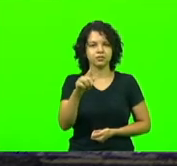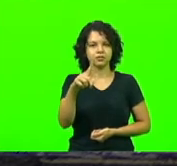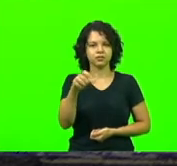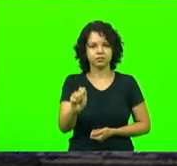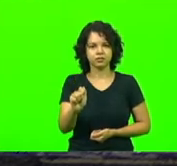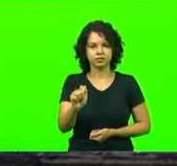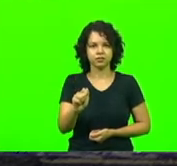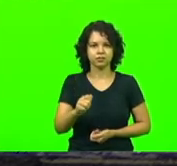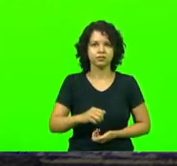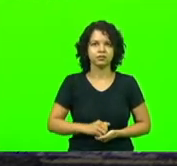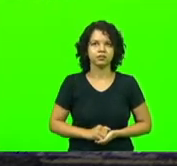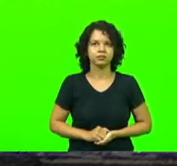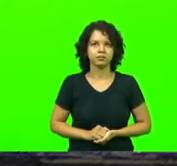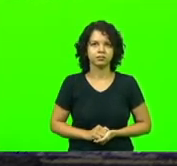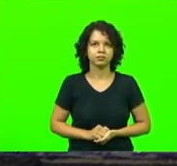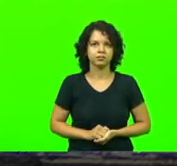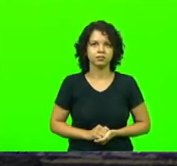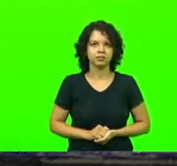Luca.